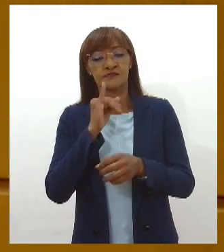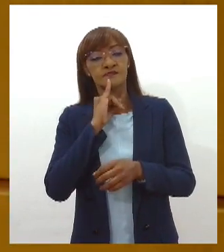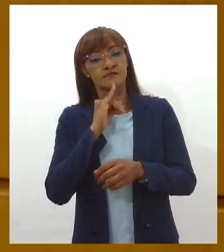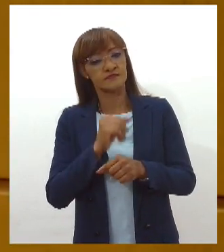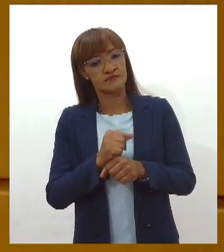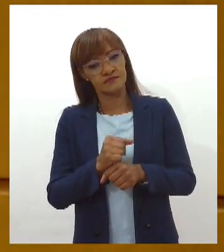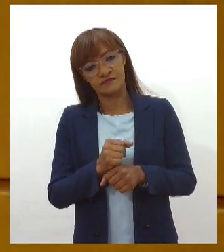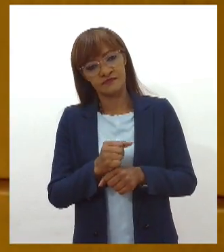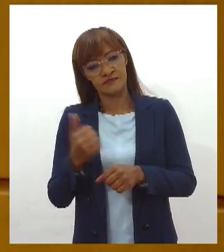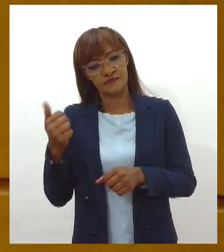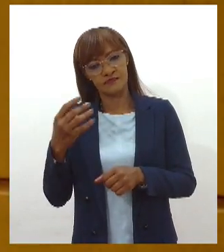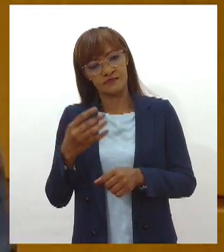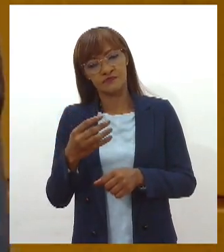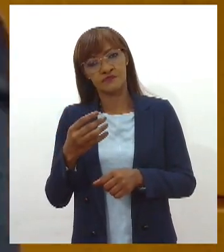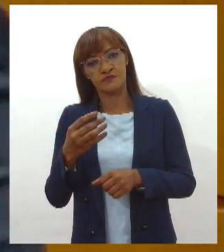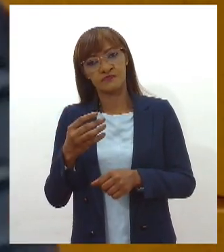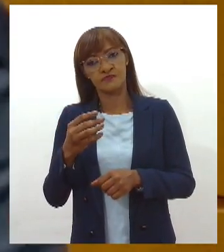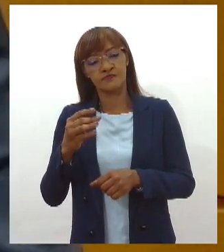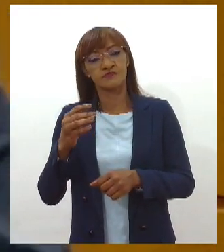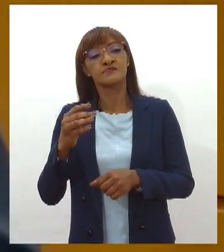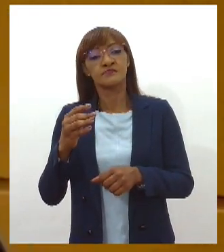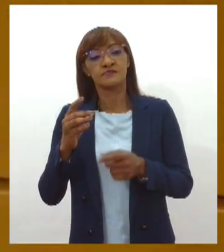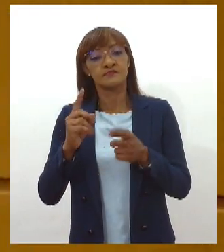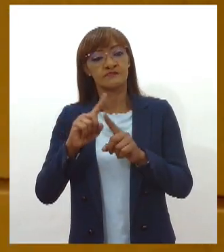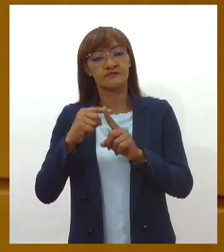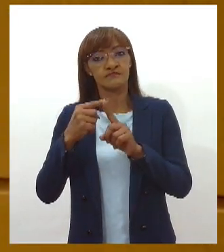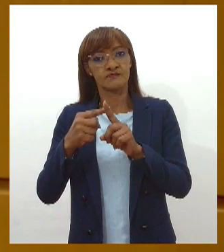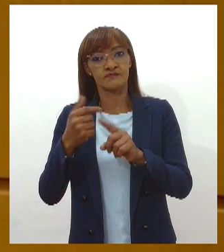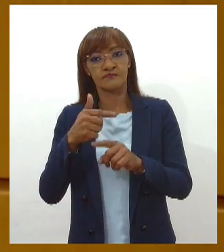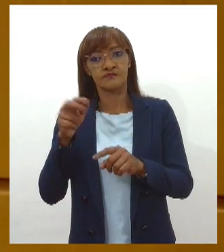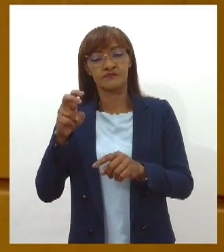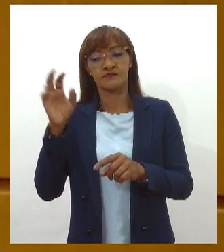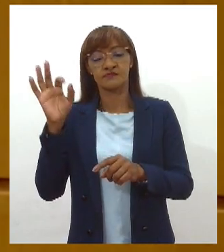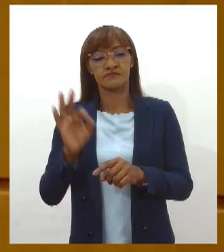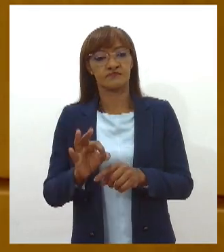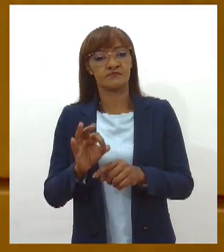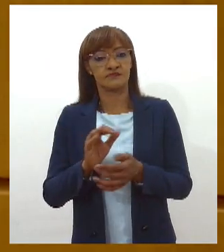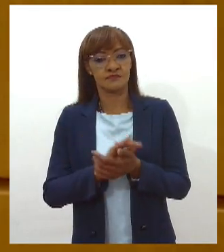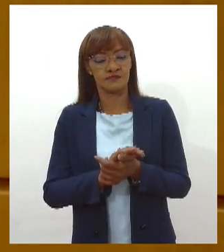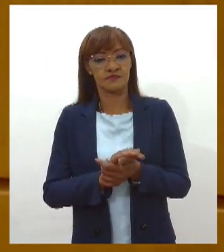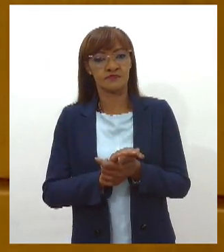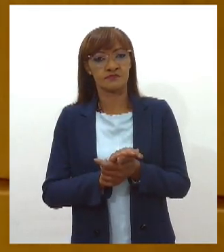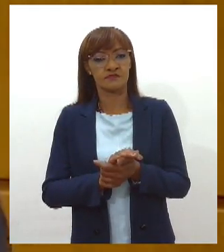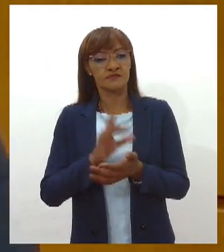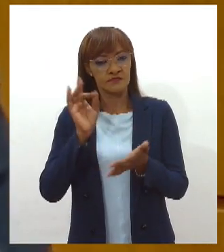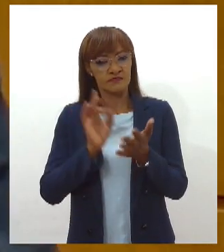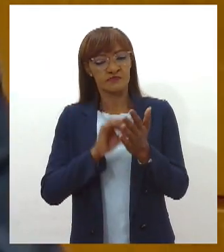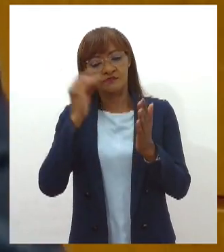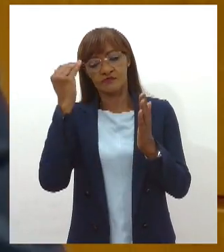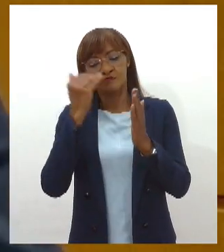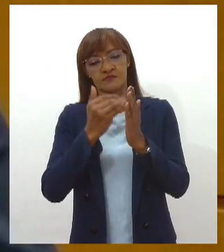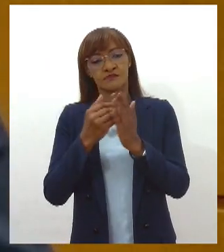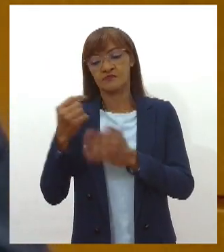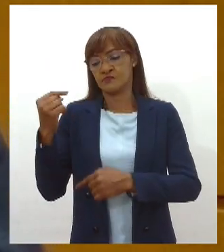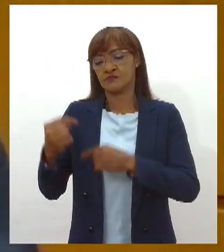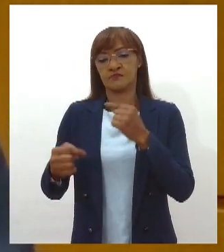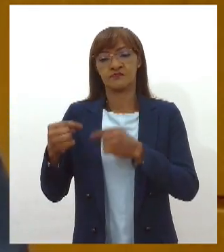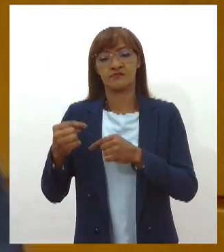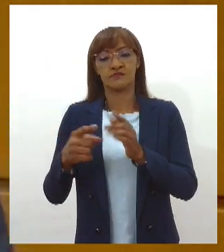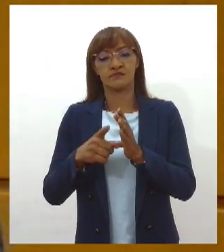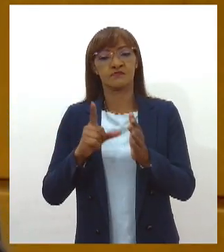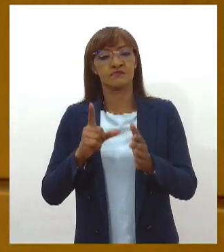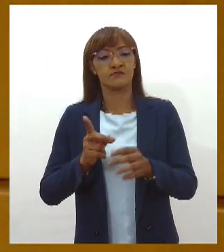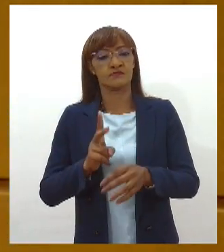14,95% do deputado Chico do Correio, cumprindo um compromisso político de um grupo político que há algum tempo já vem comandando a nossa